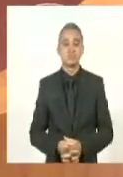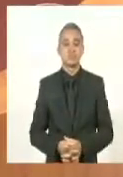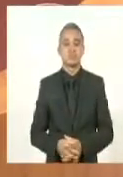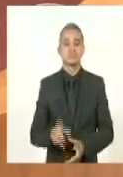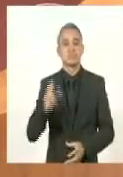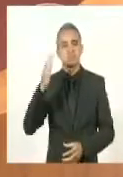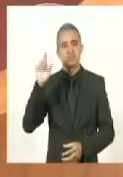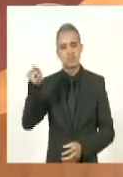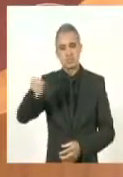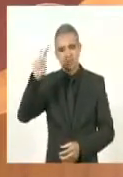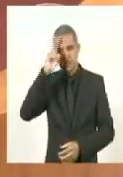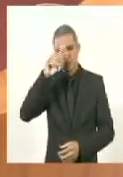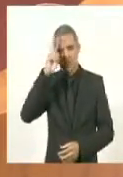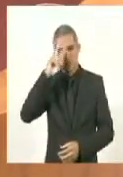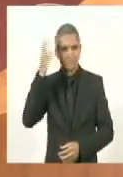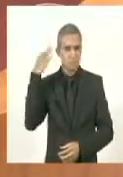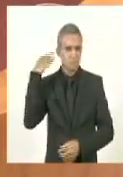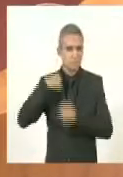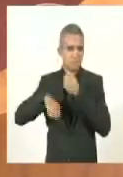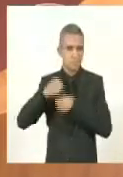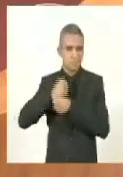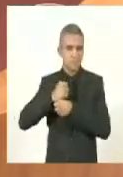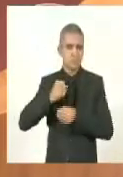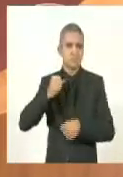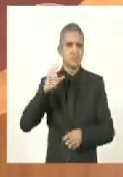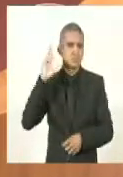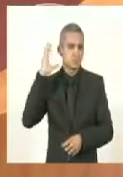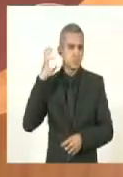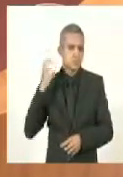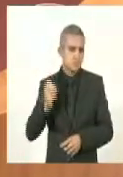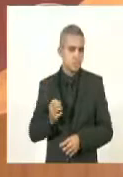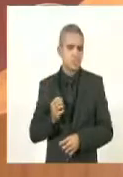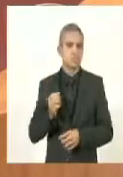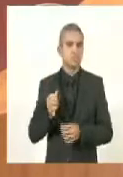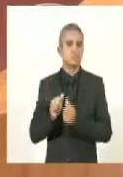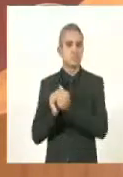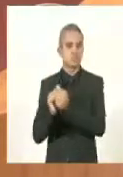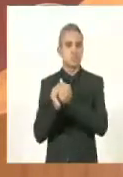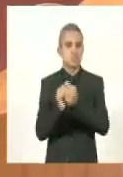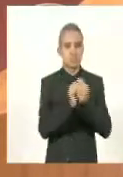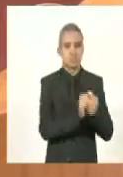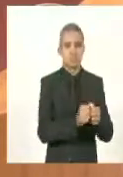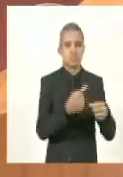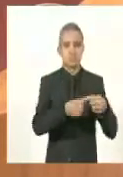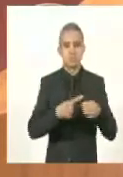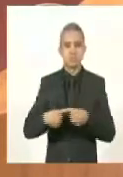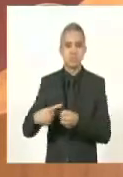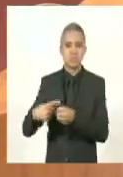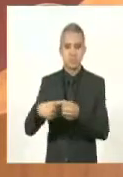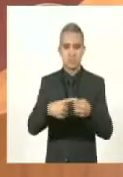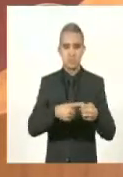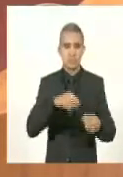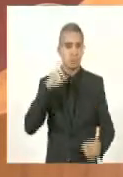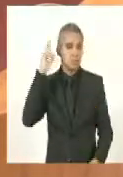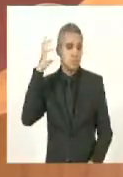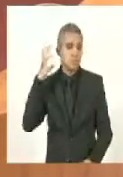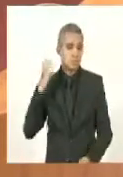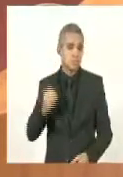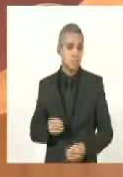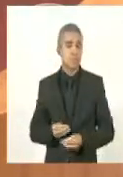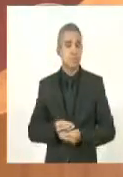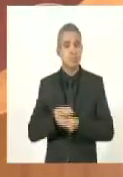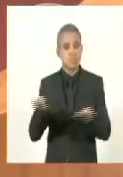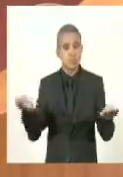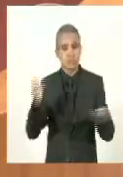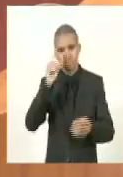governadora no interior, a maioria aqui, que a governadora entregava essas sementes, todo dia entregava semente, era